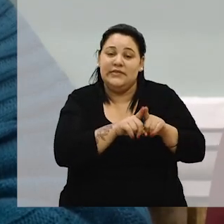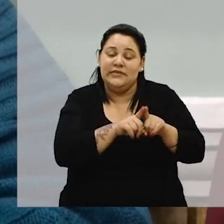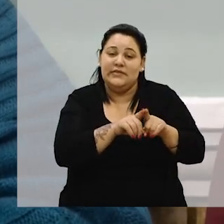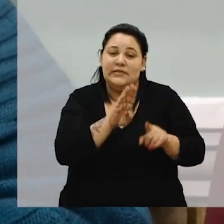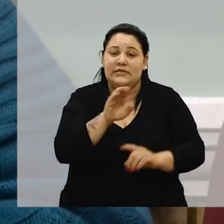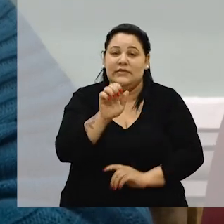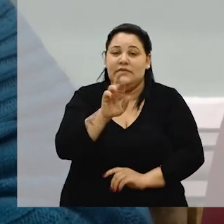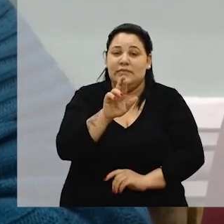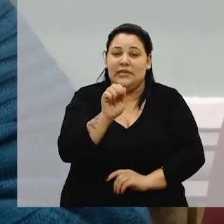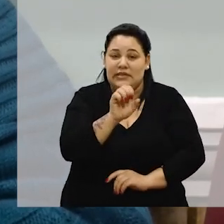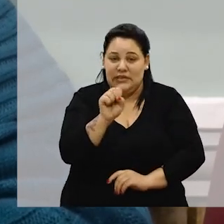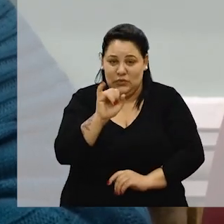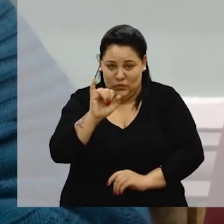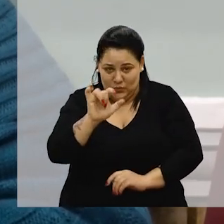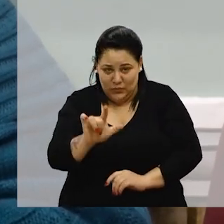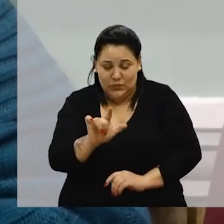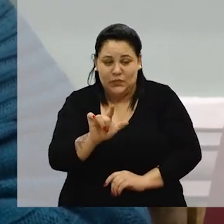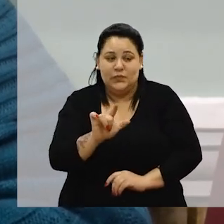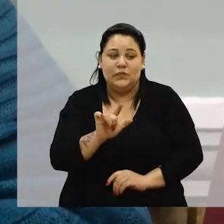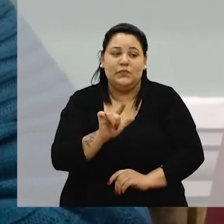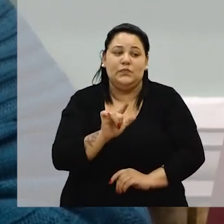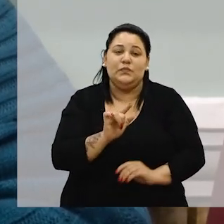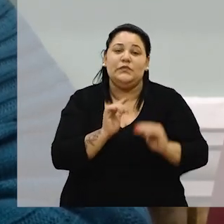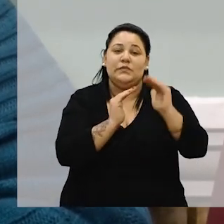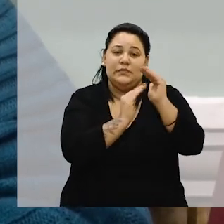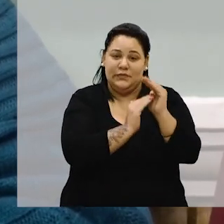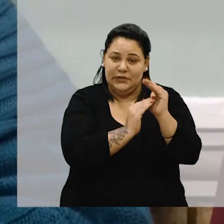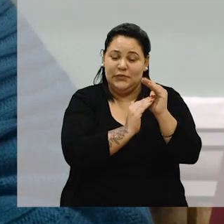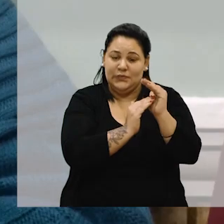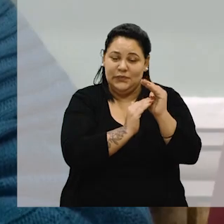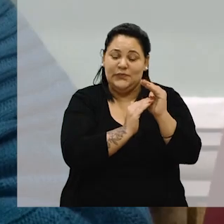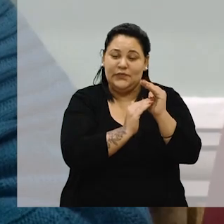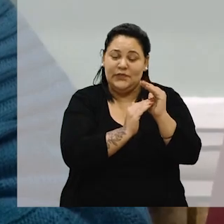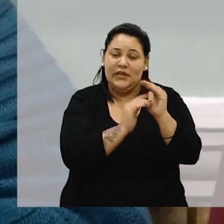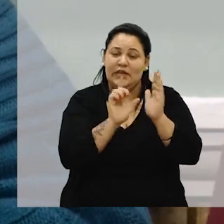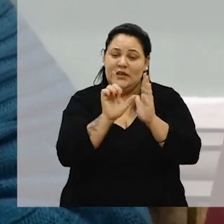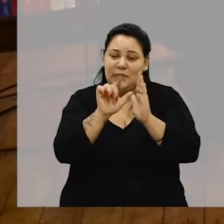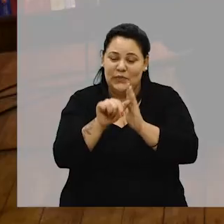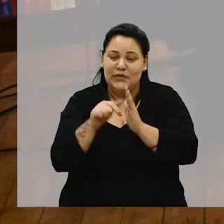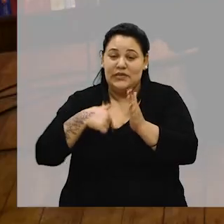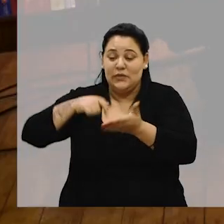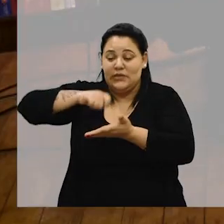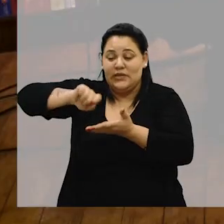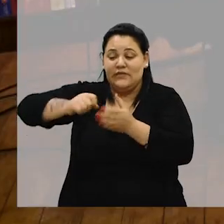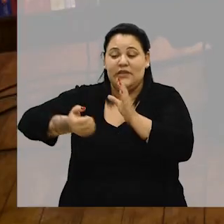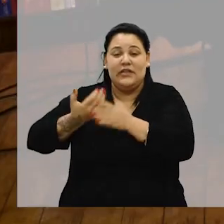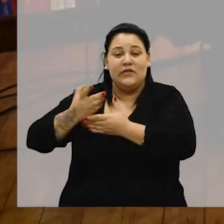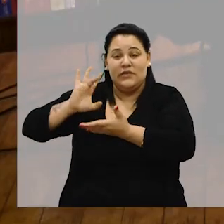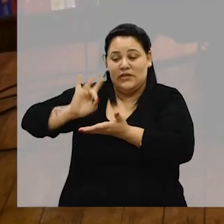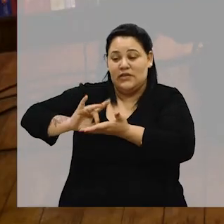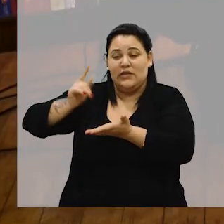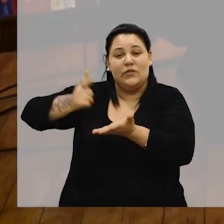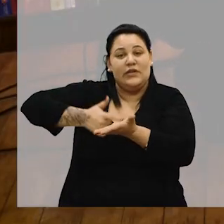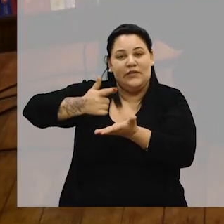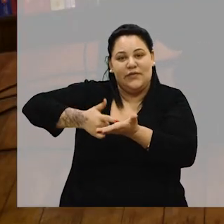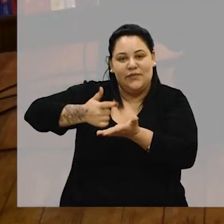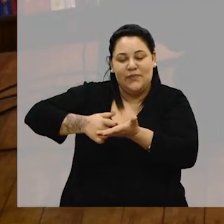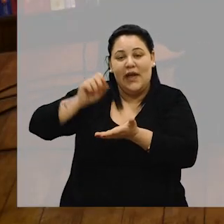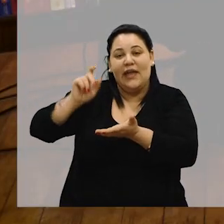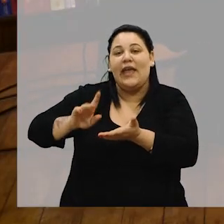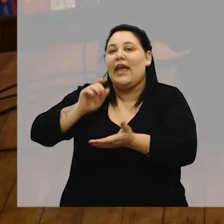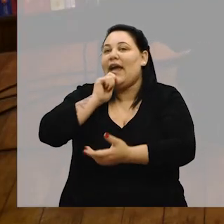fui fazer História, e aí escrevi Bar 13, Lazer, Política e História. Bar 13, os que